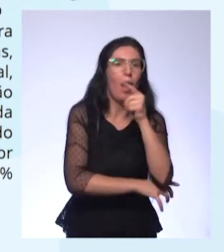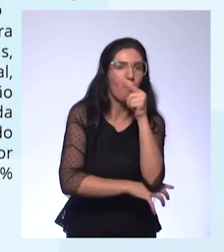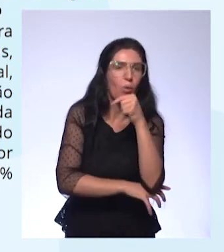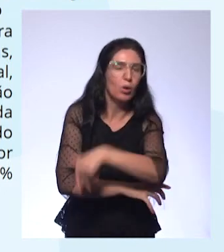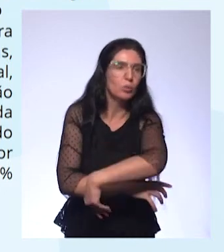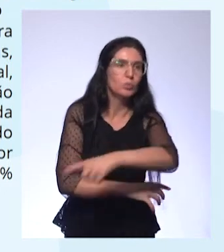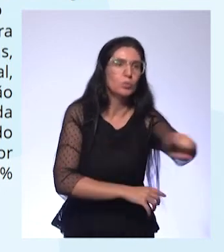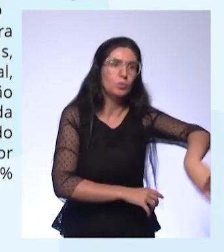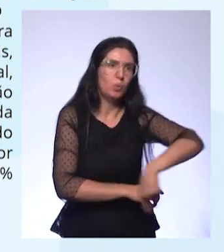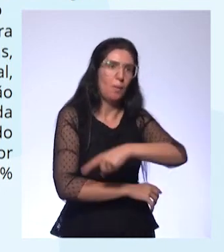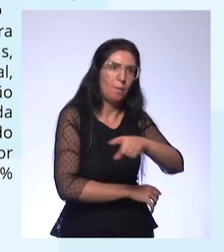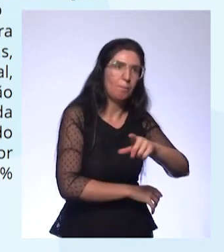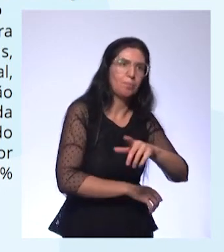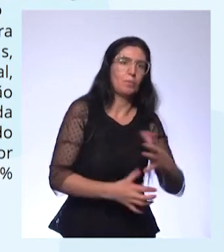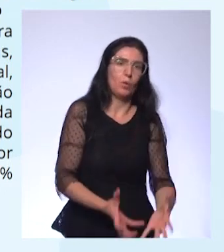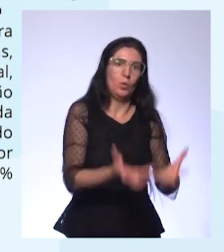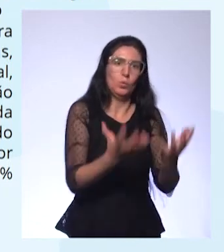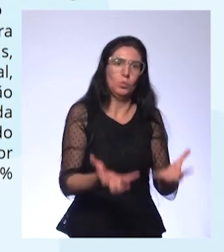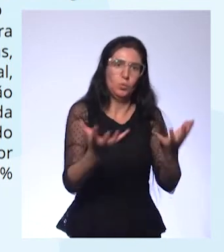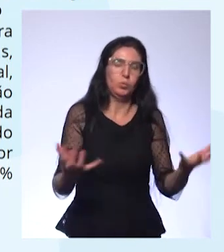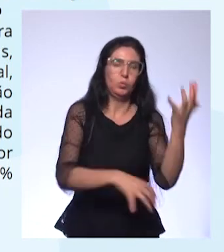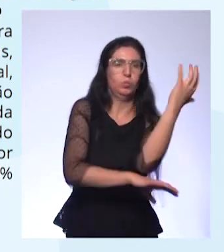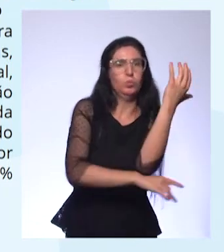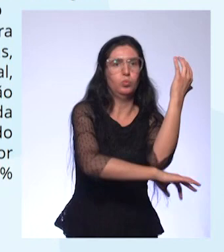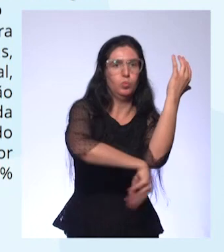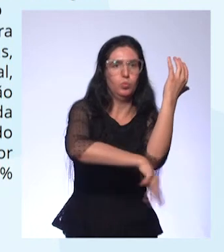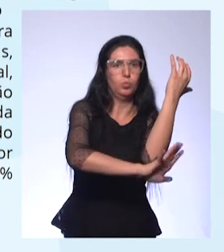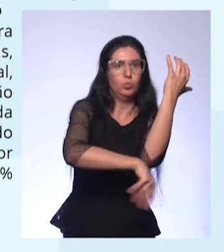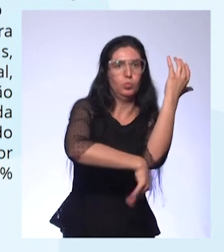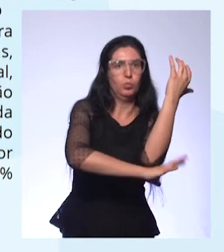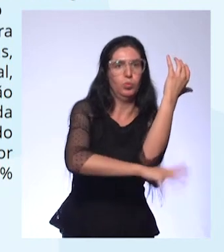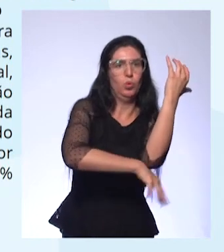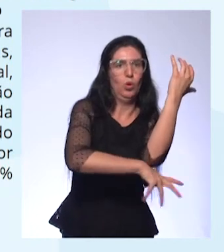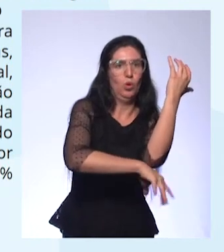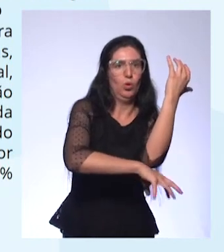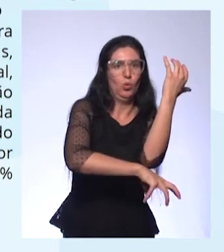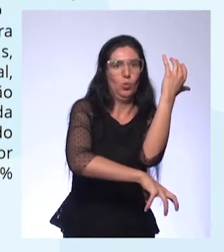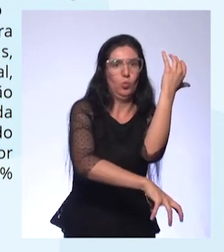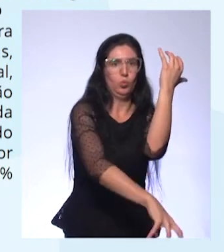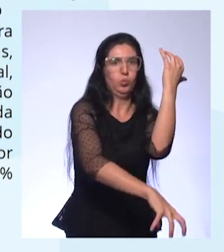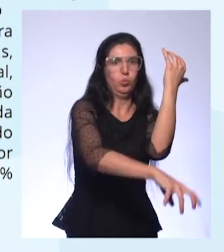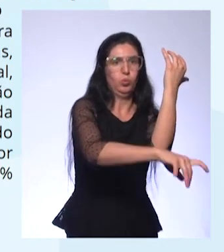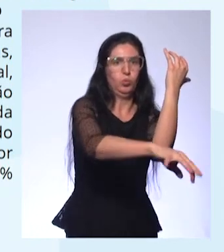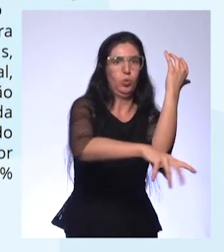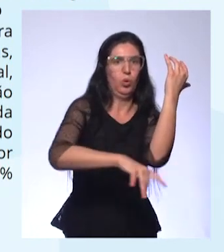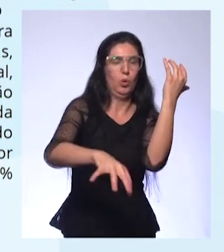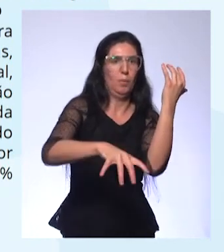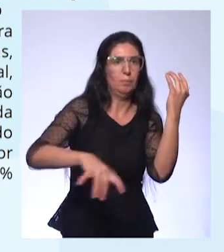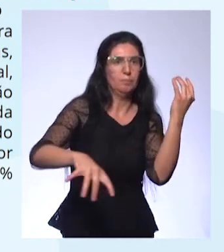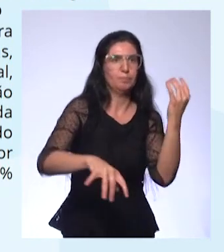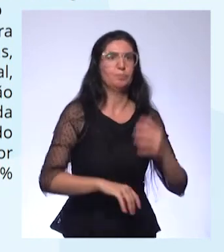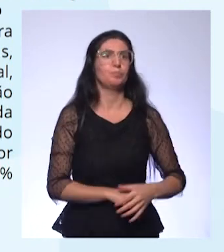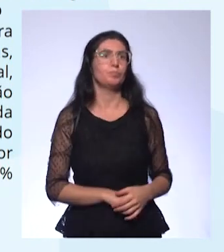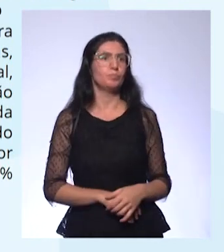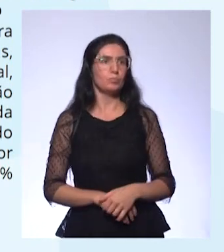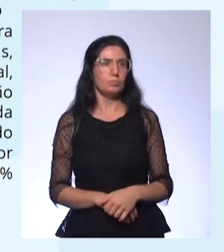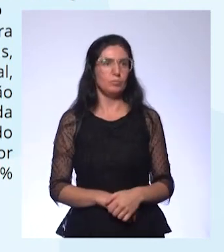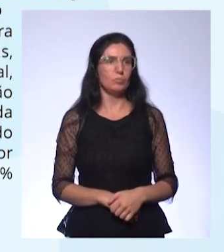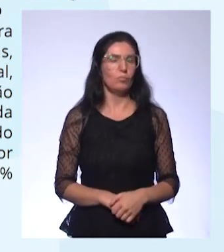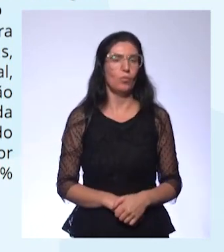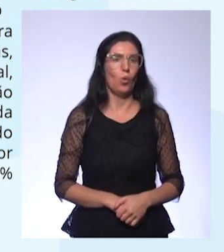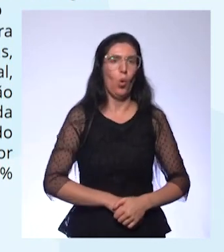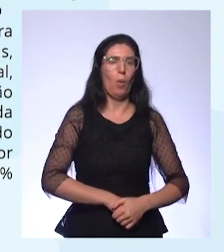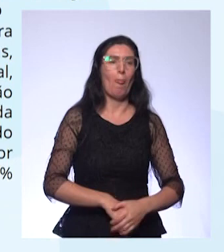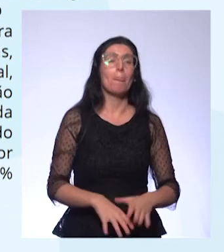uma relativa riqueza biológica, não se compara aos outros, porque é uma região mais seca, né, tem uma